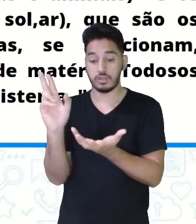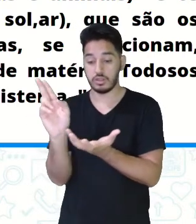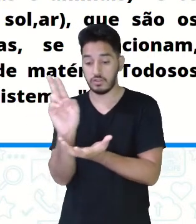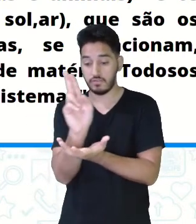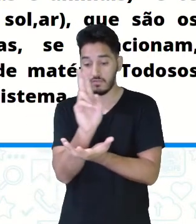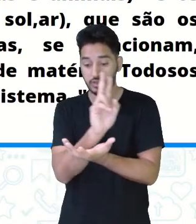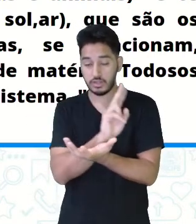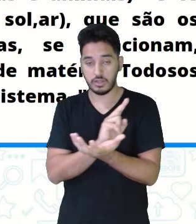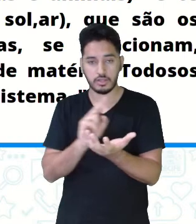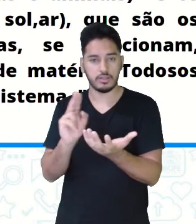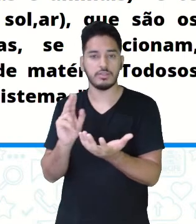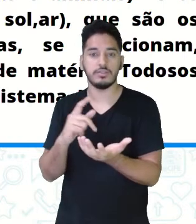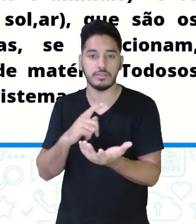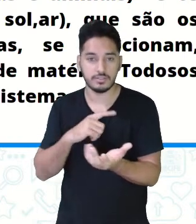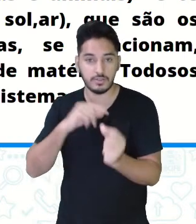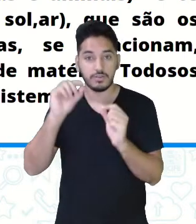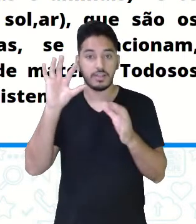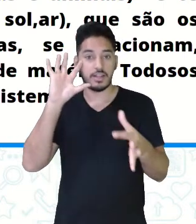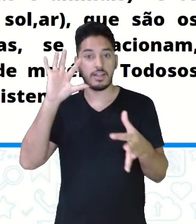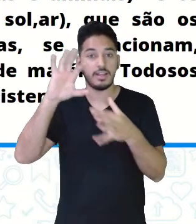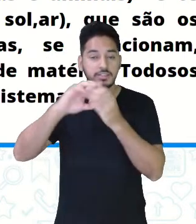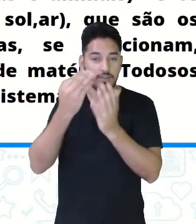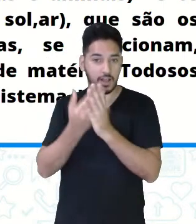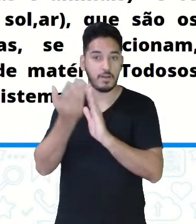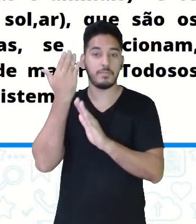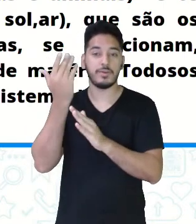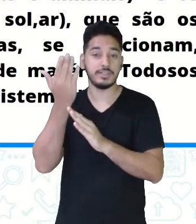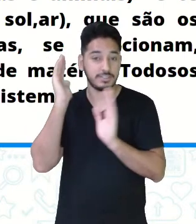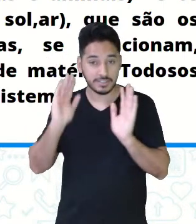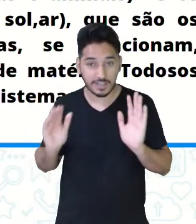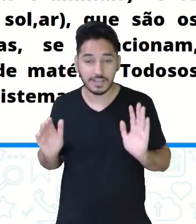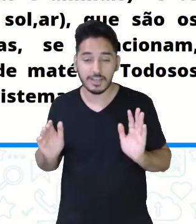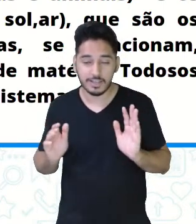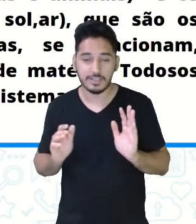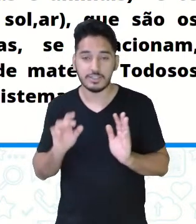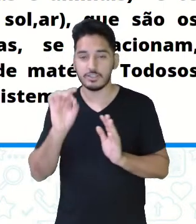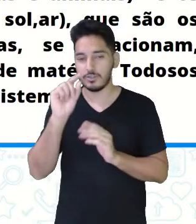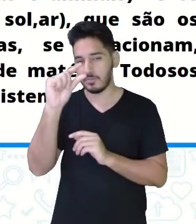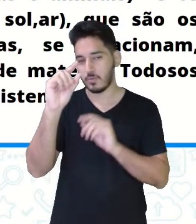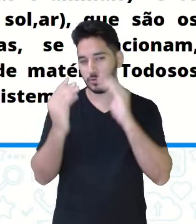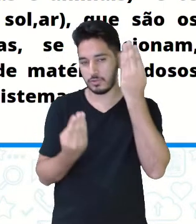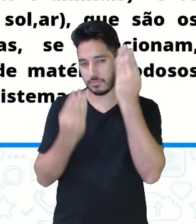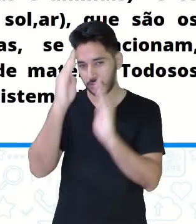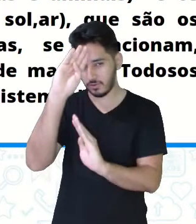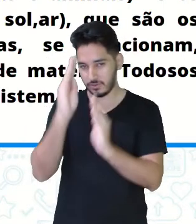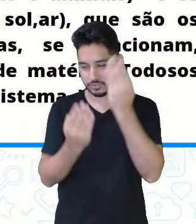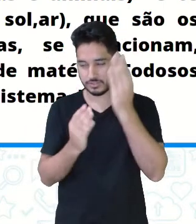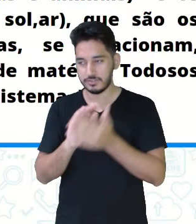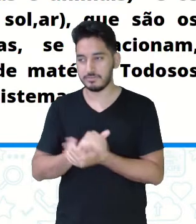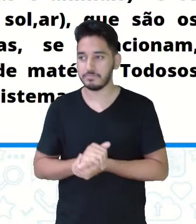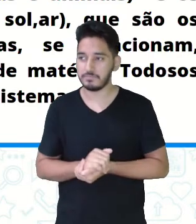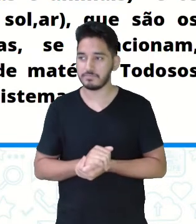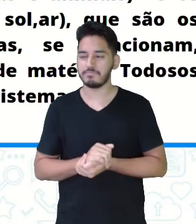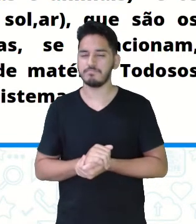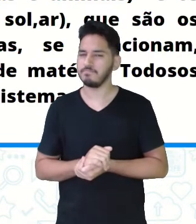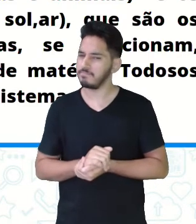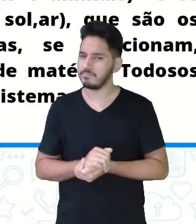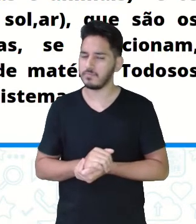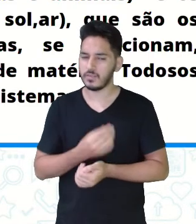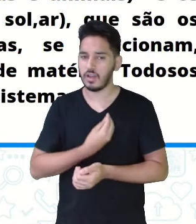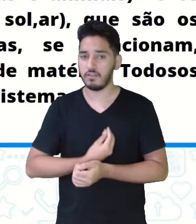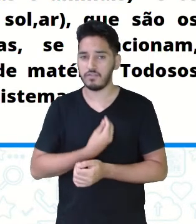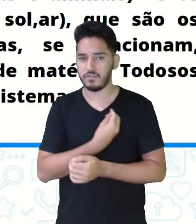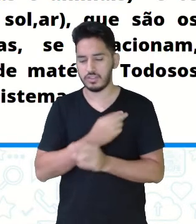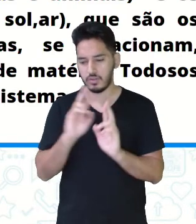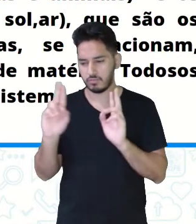Terra. Tudo a ver com o sistema solar, hein? Eu só estou colocando um pouco de biologia nisso. A biodiversidade,